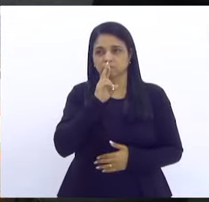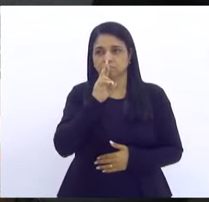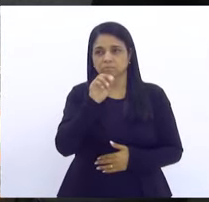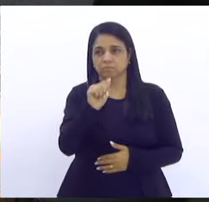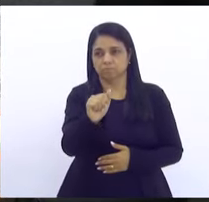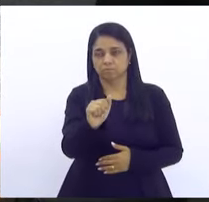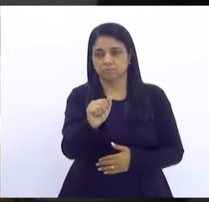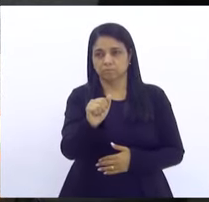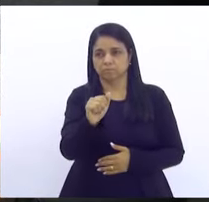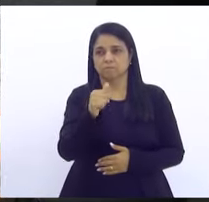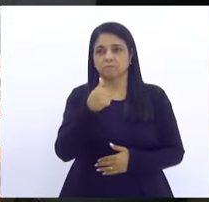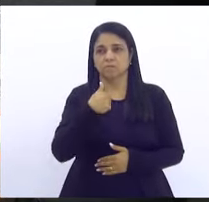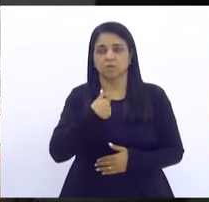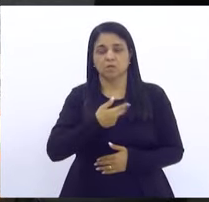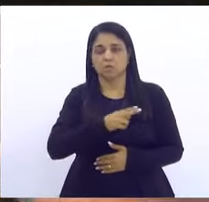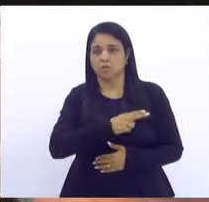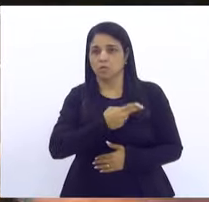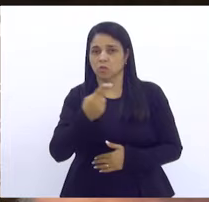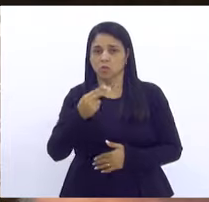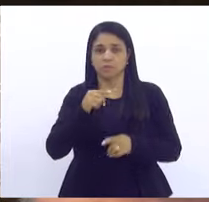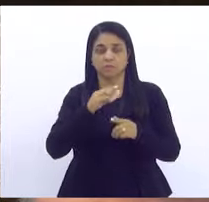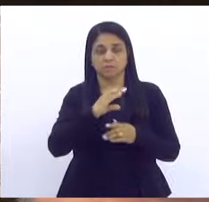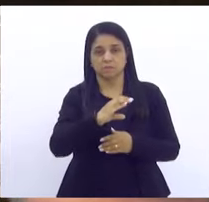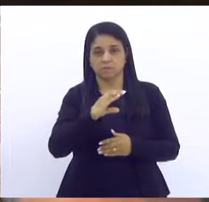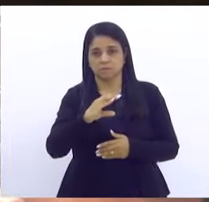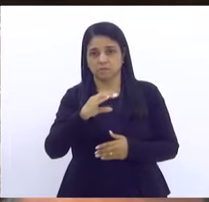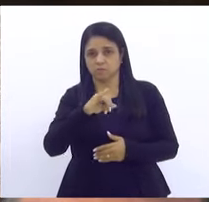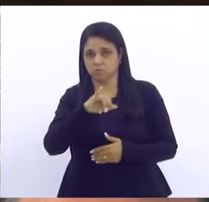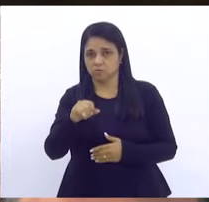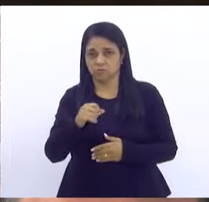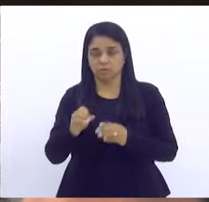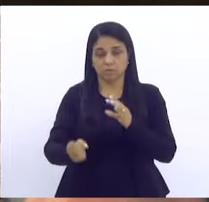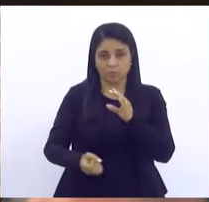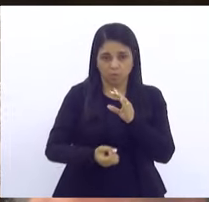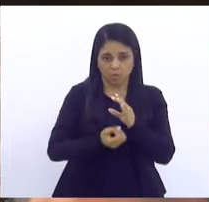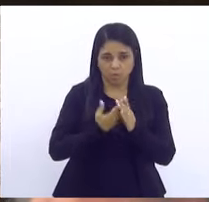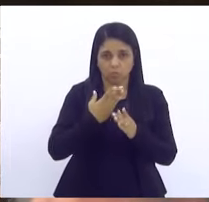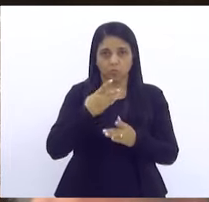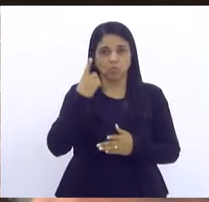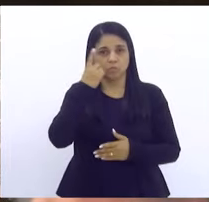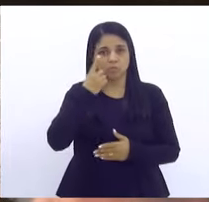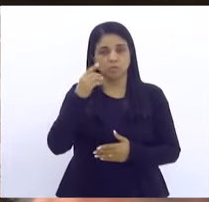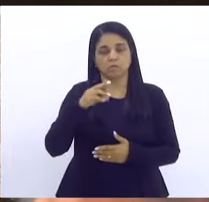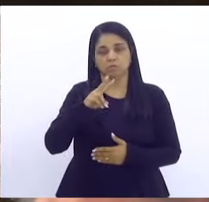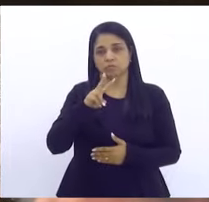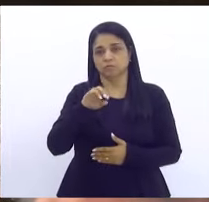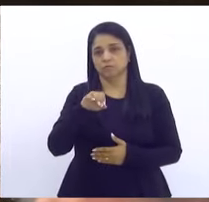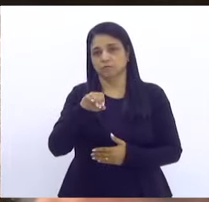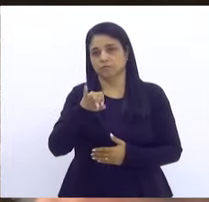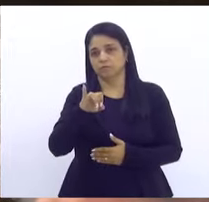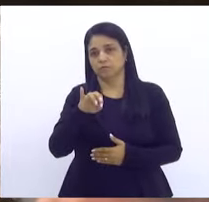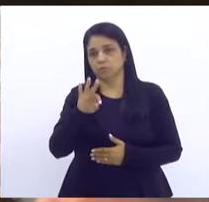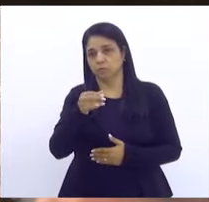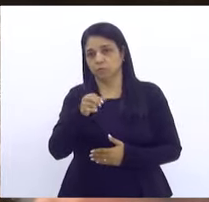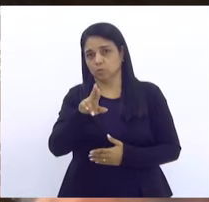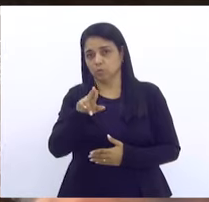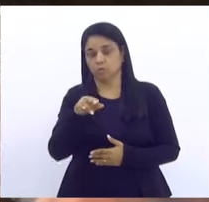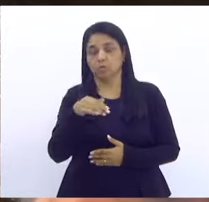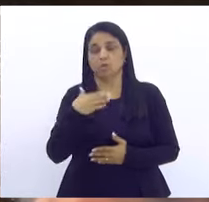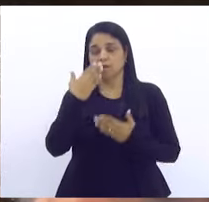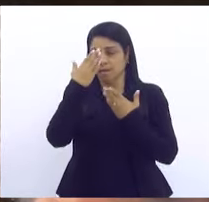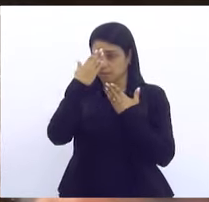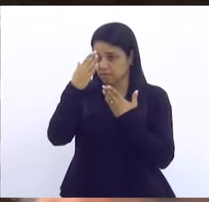Rodrigo Amorim. Não só em nome da CCJ, mas também como autor, ao lado do deputado Vitor Júnior e de outros colegas,